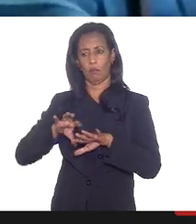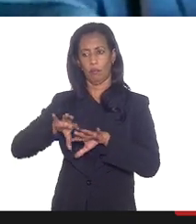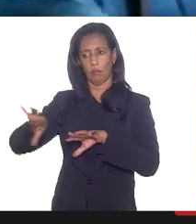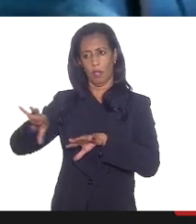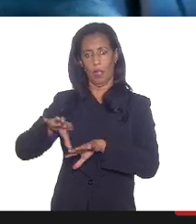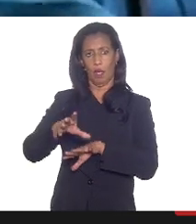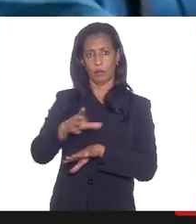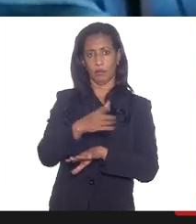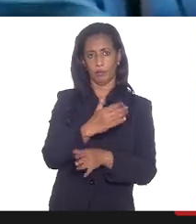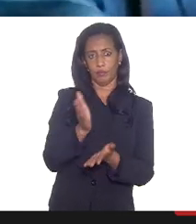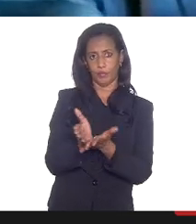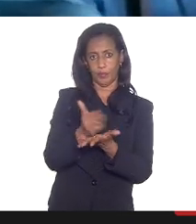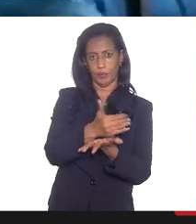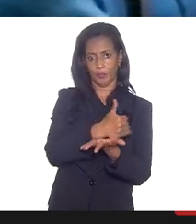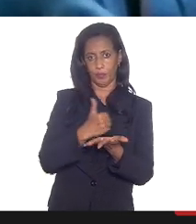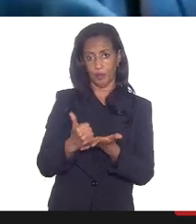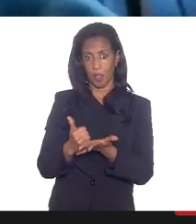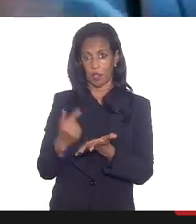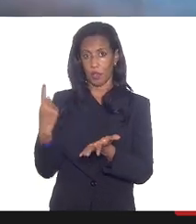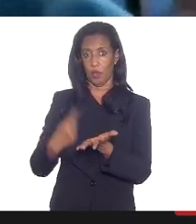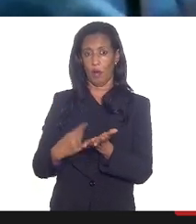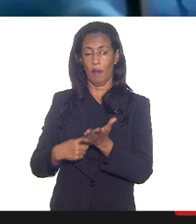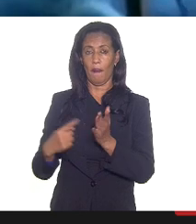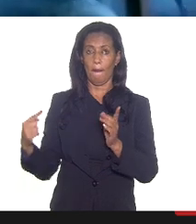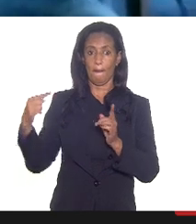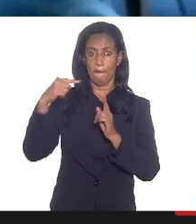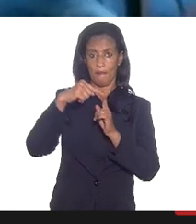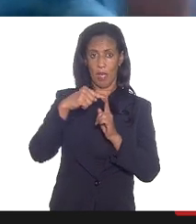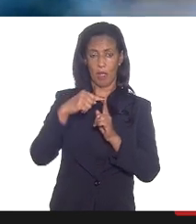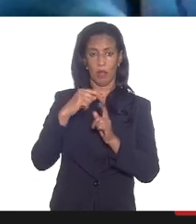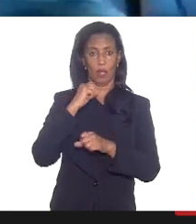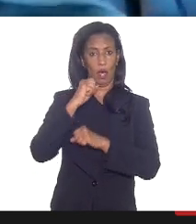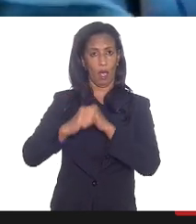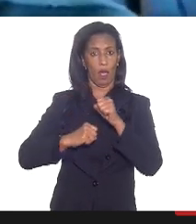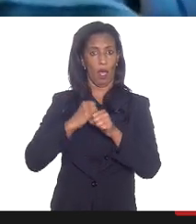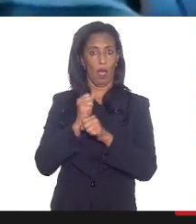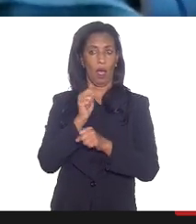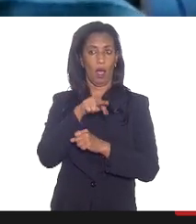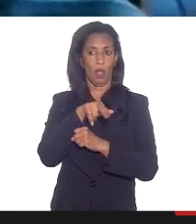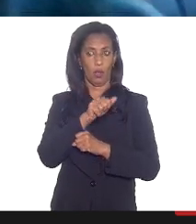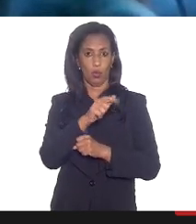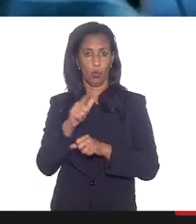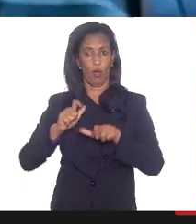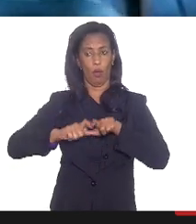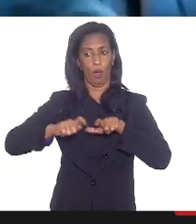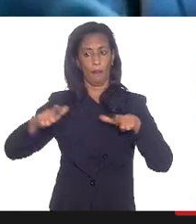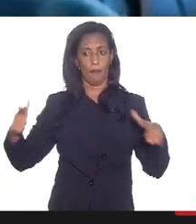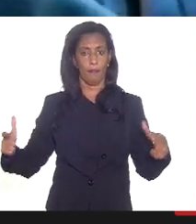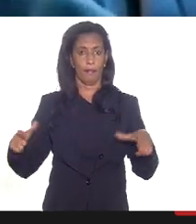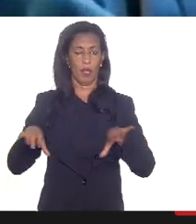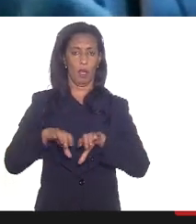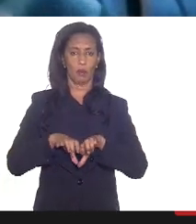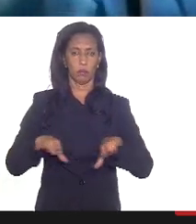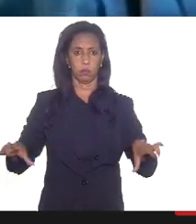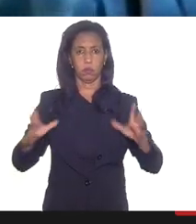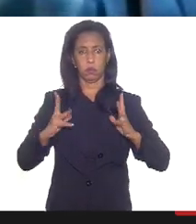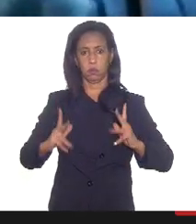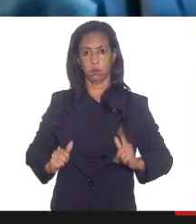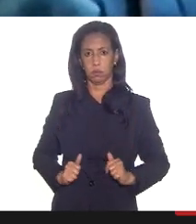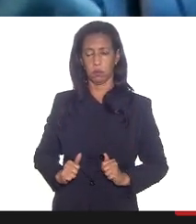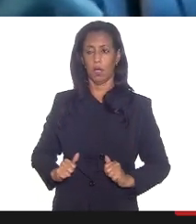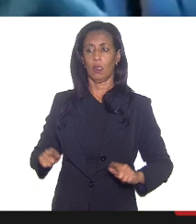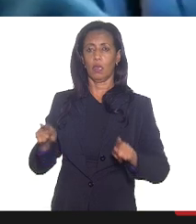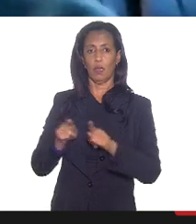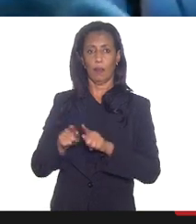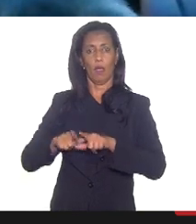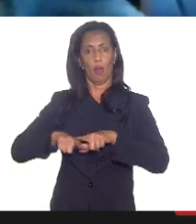comprometeram com metas anuais para ampliar o saneamento, para ampliar o fornecimento